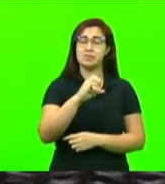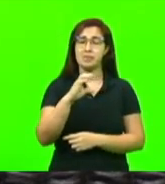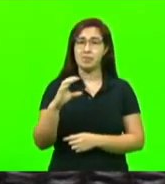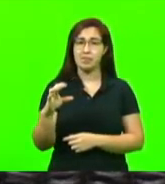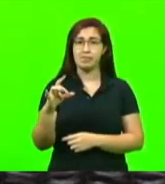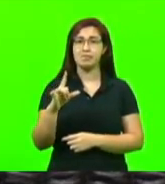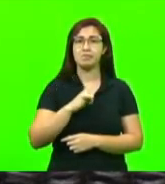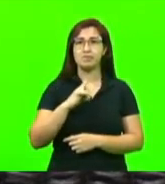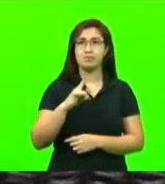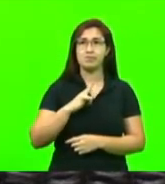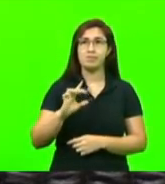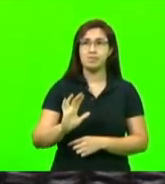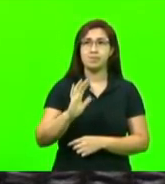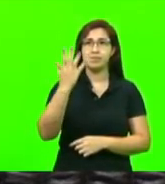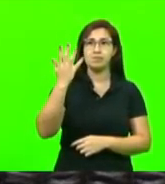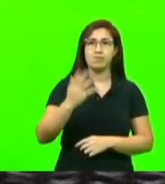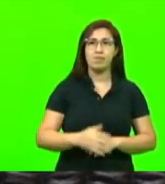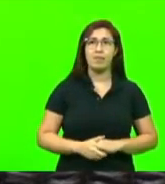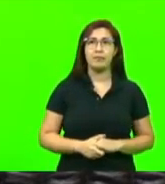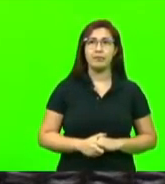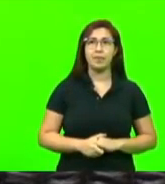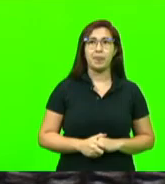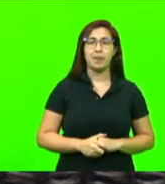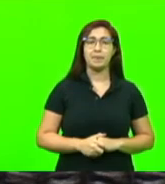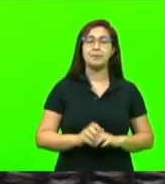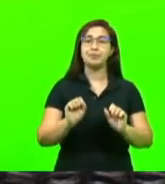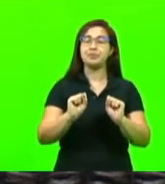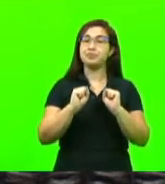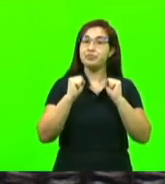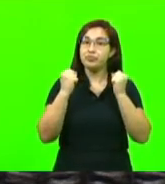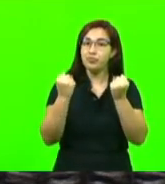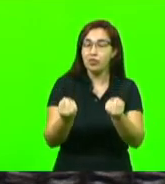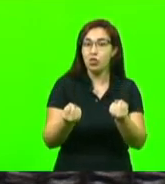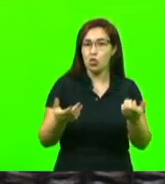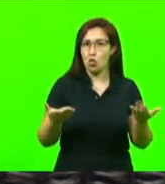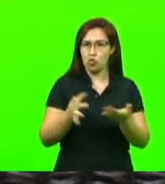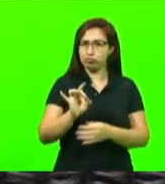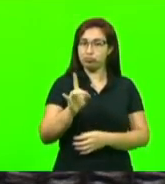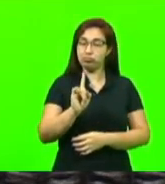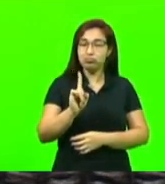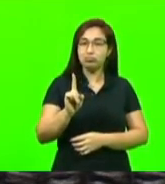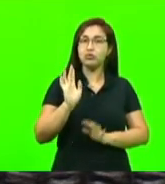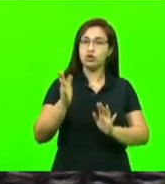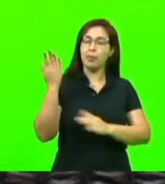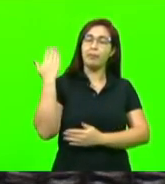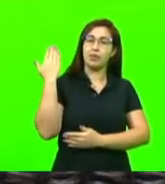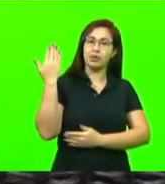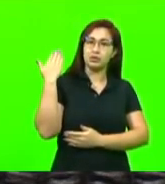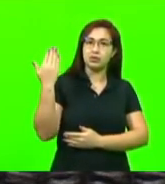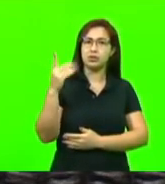sentindo. Eu tenho defendido, e não é de hoje, que as medidas precisam